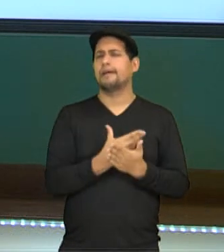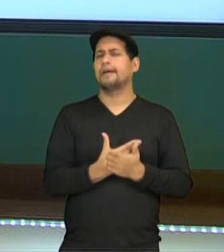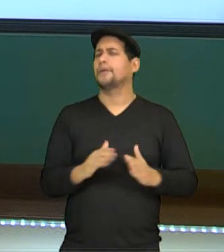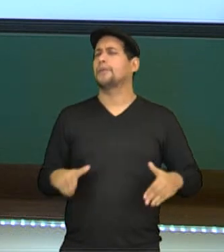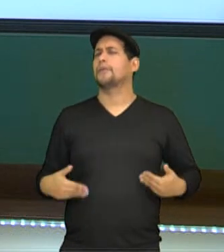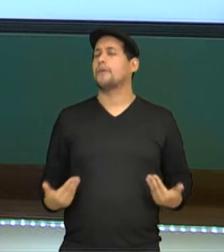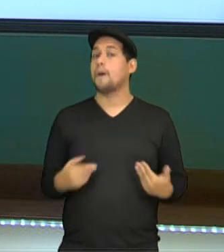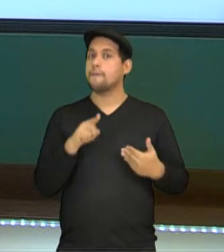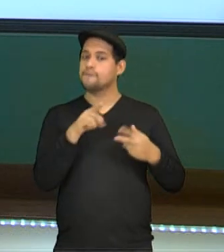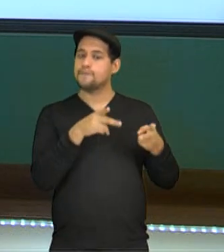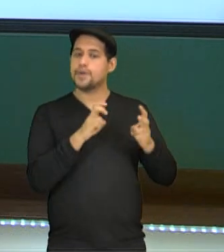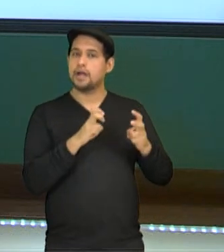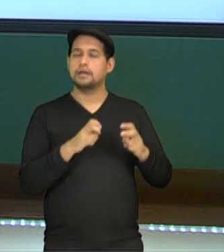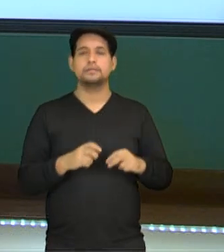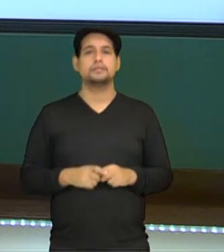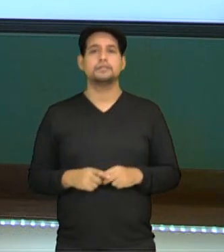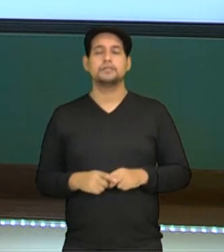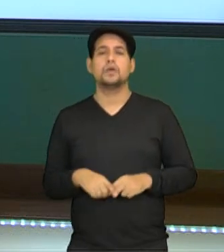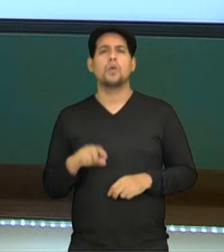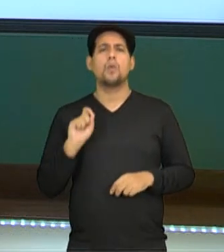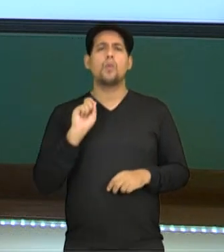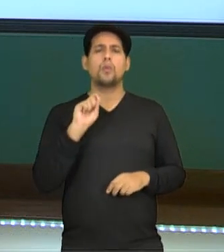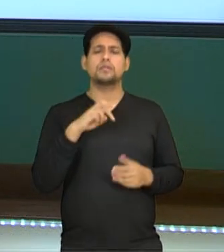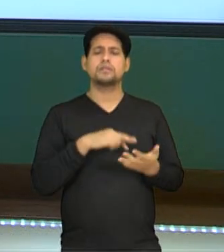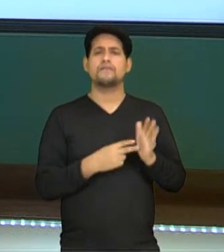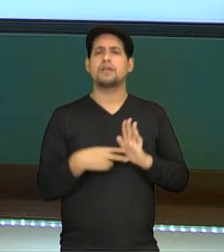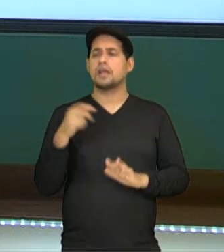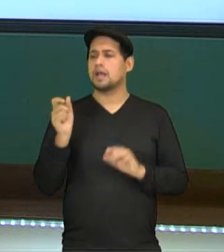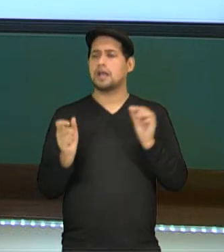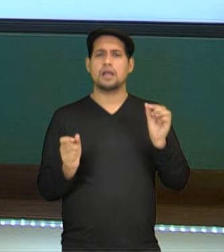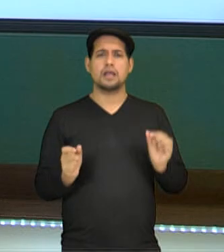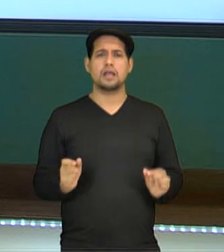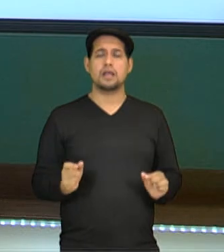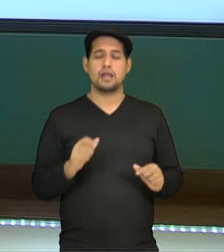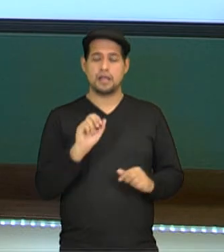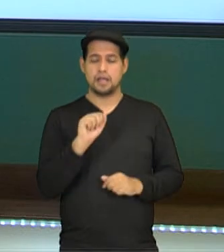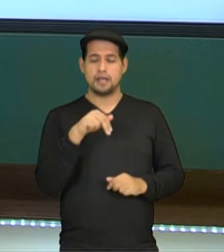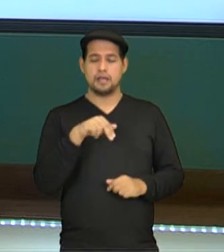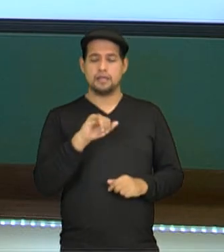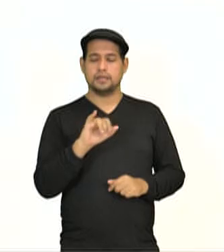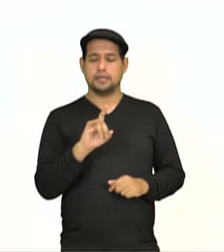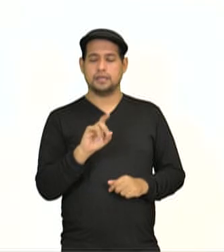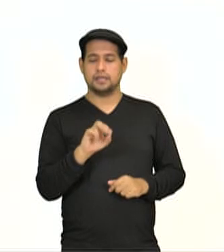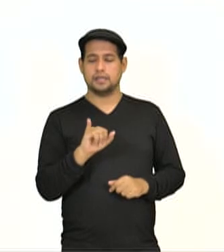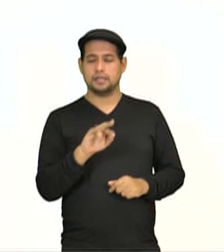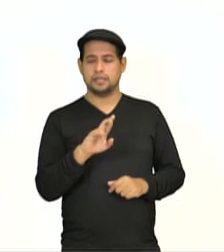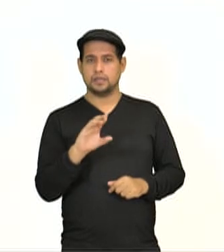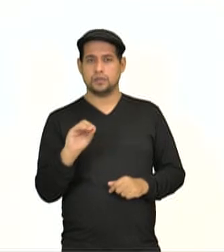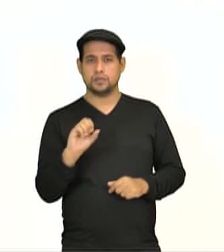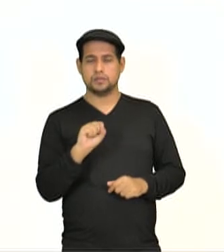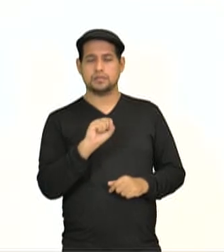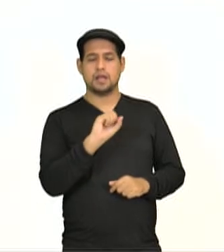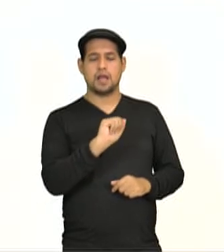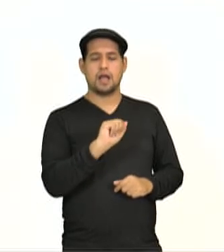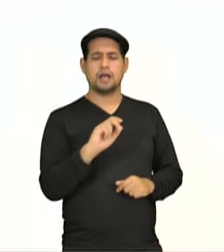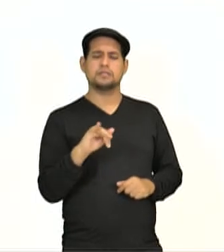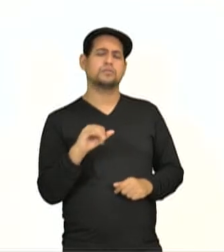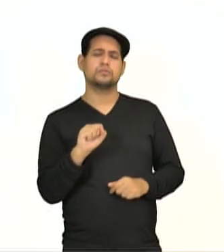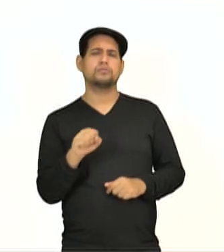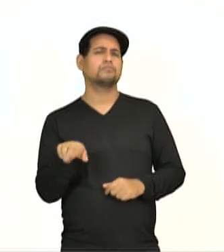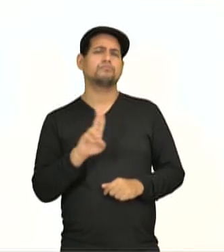aula? Observe. O que caracteriza a função anidridos ácidos? Quais as aplicações